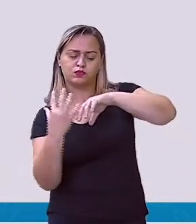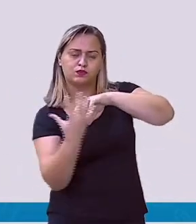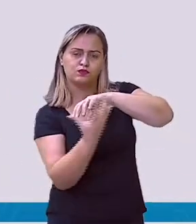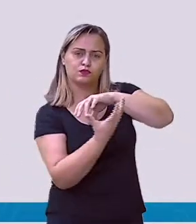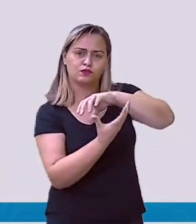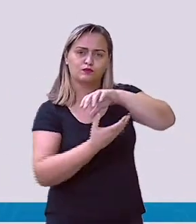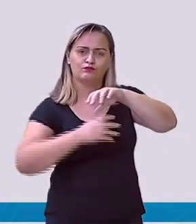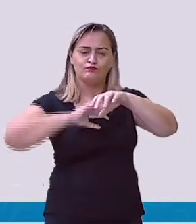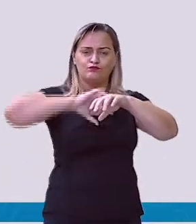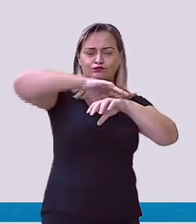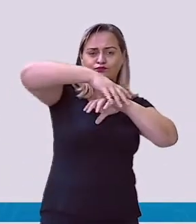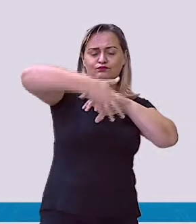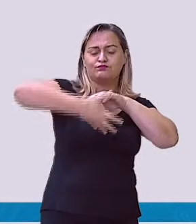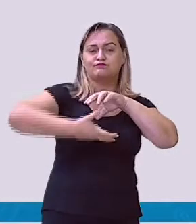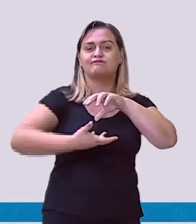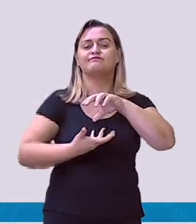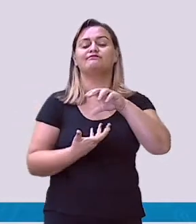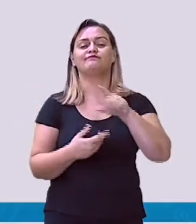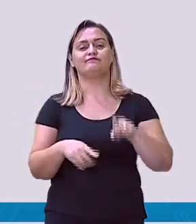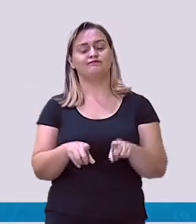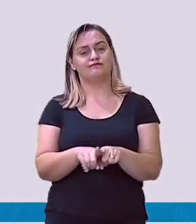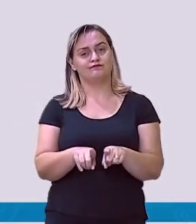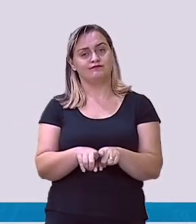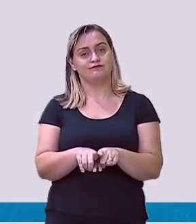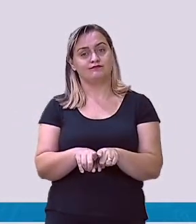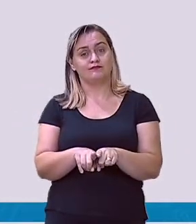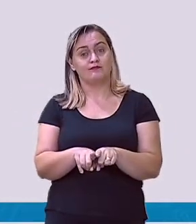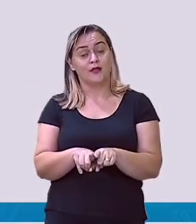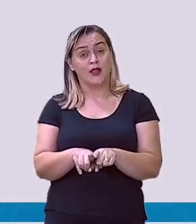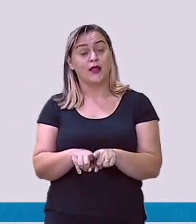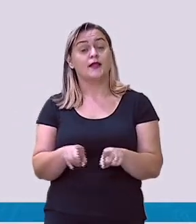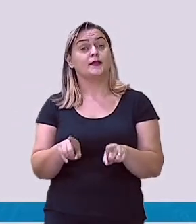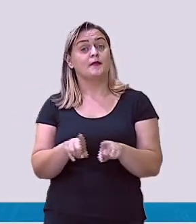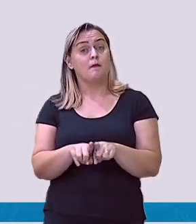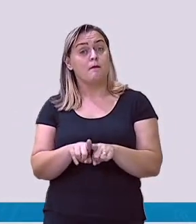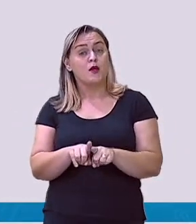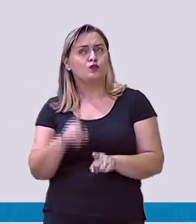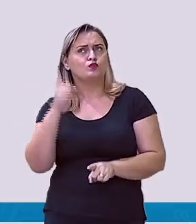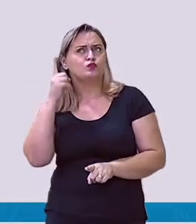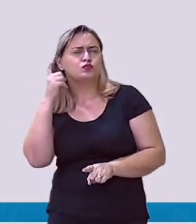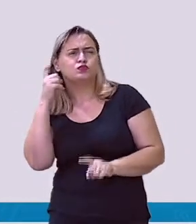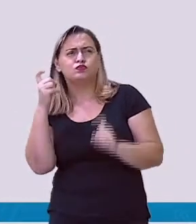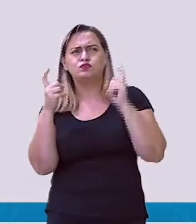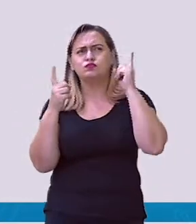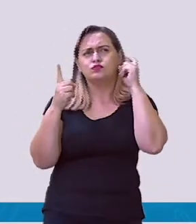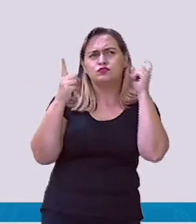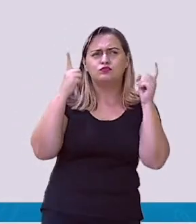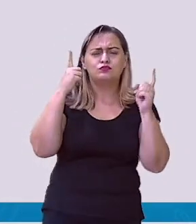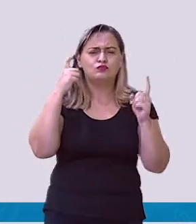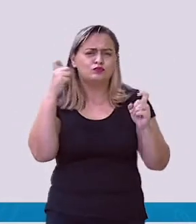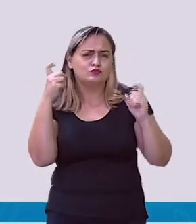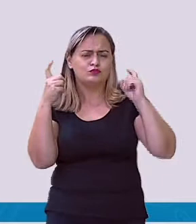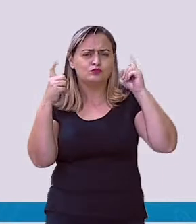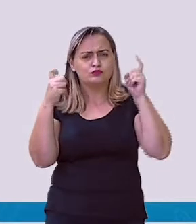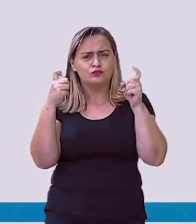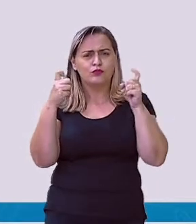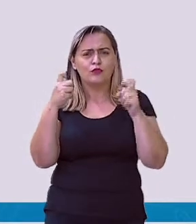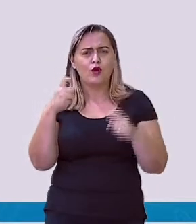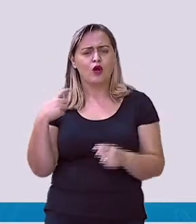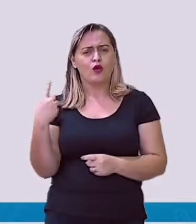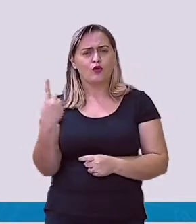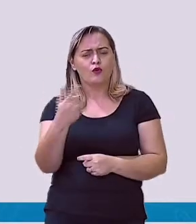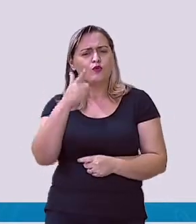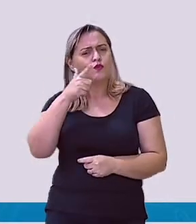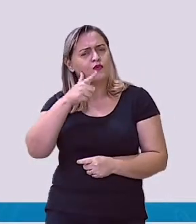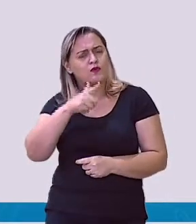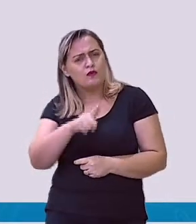Inclusive, o som do que eu falo, ele está chegando até você através de